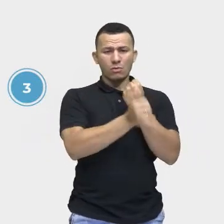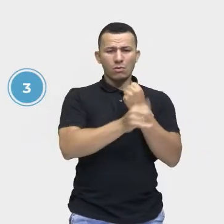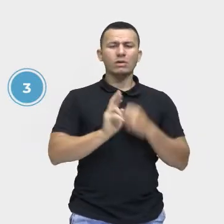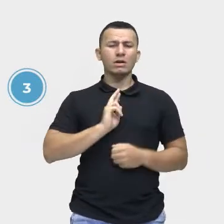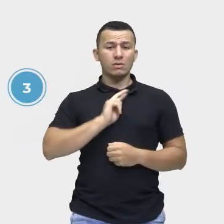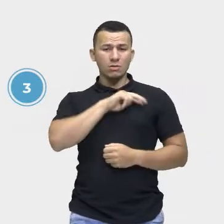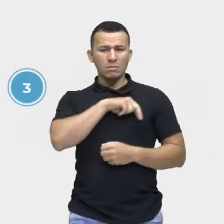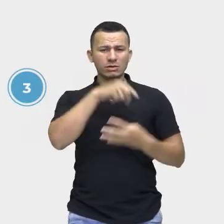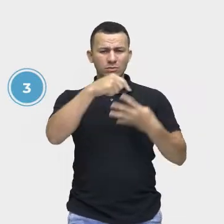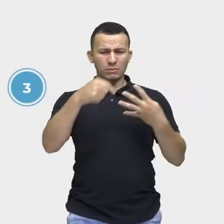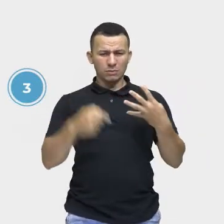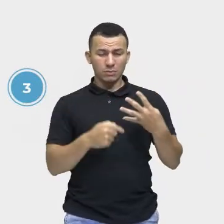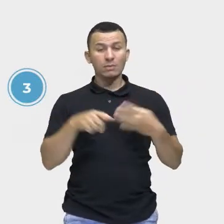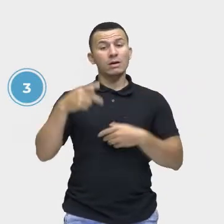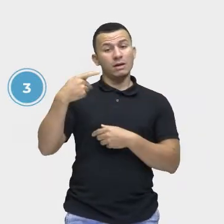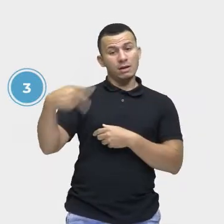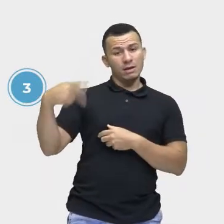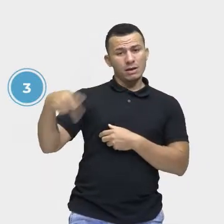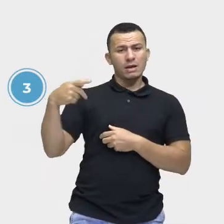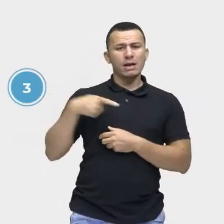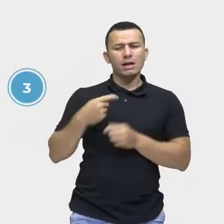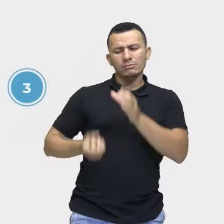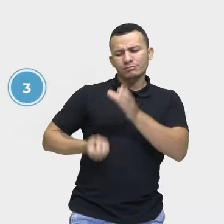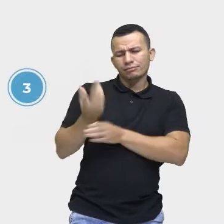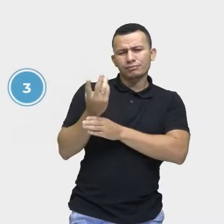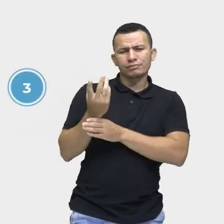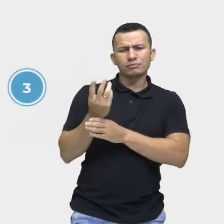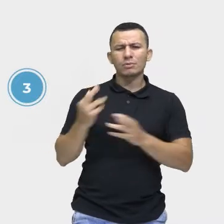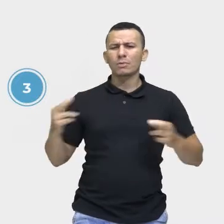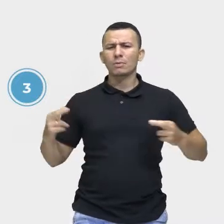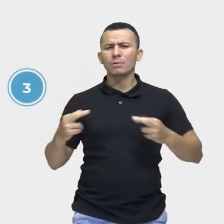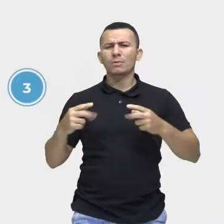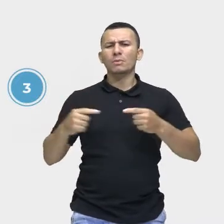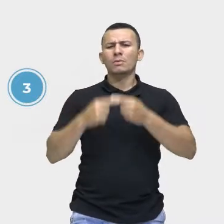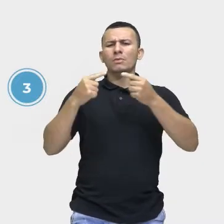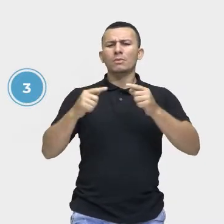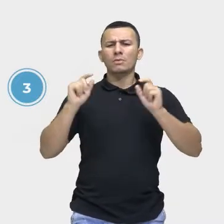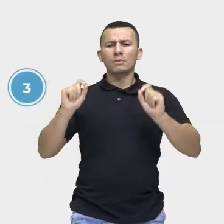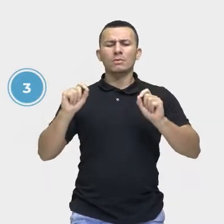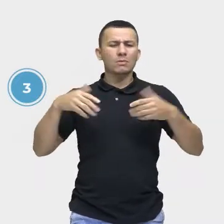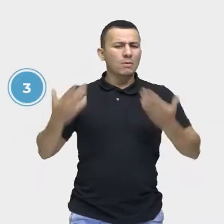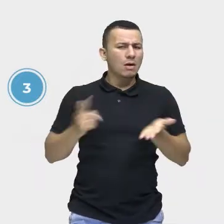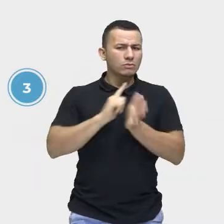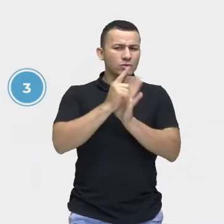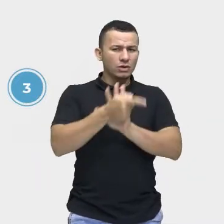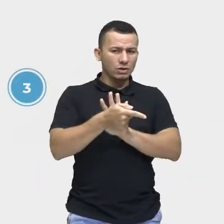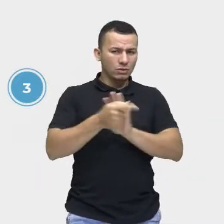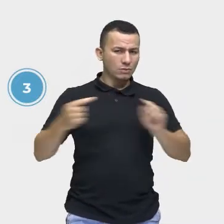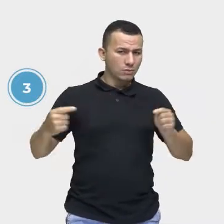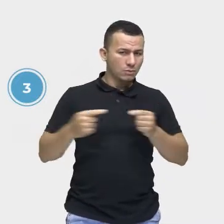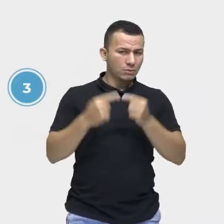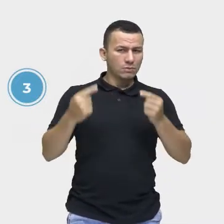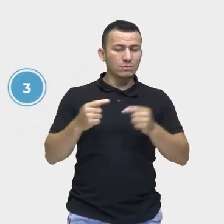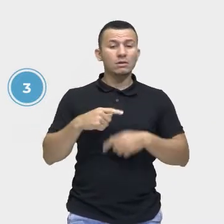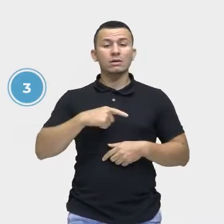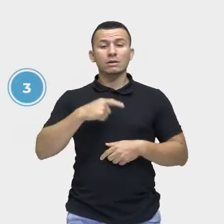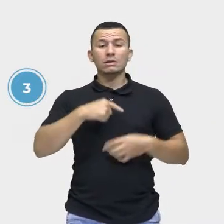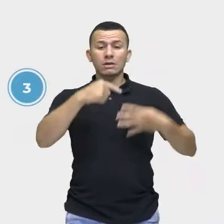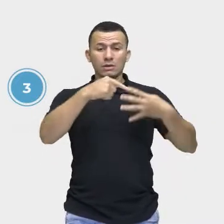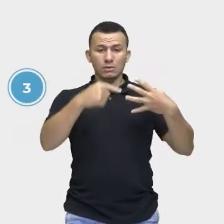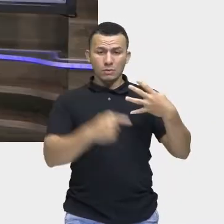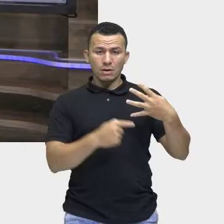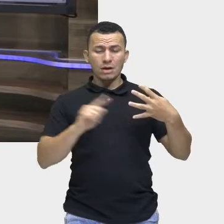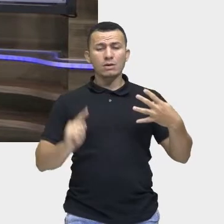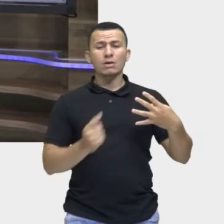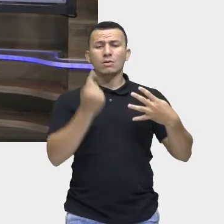romance. A sua produção está relacionada com o gênero. Eu quero que você analise essas 4 alternativas e